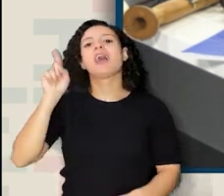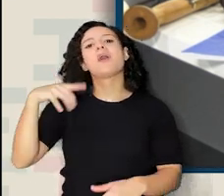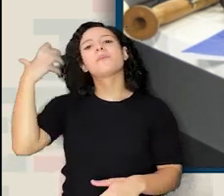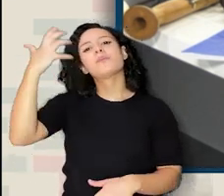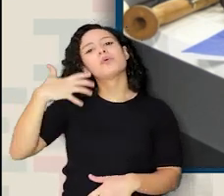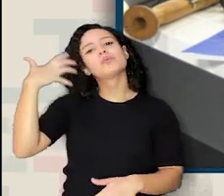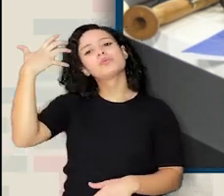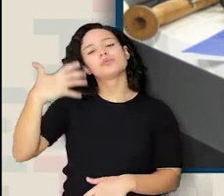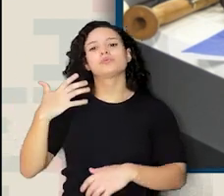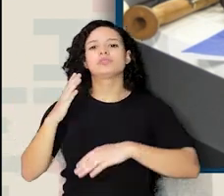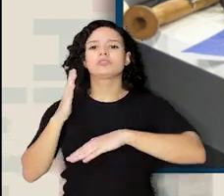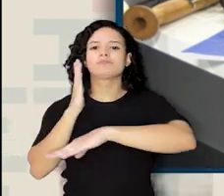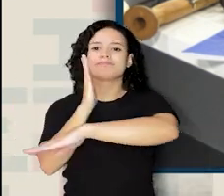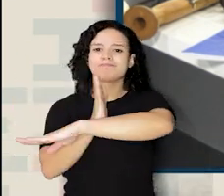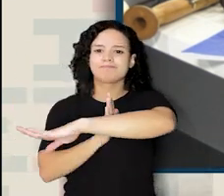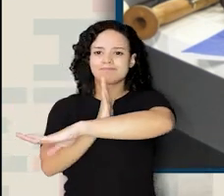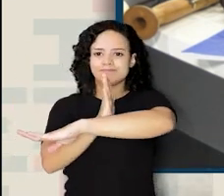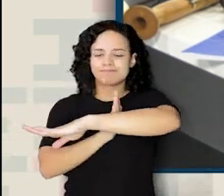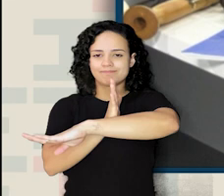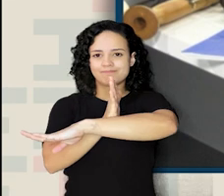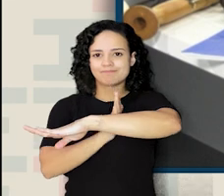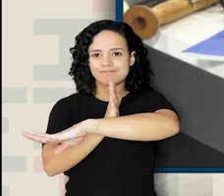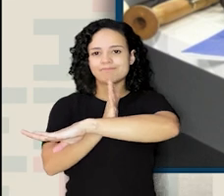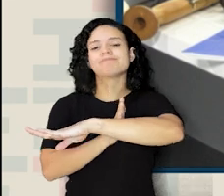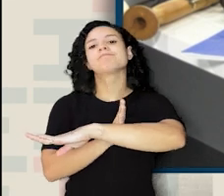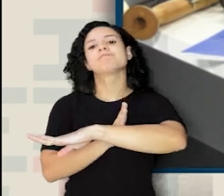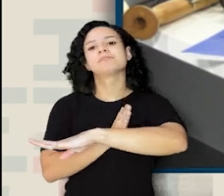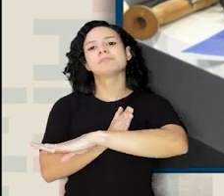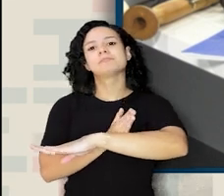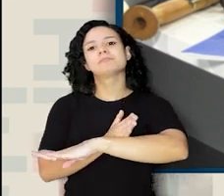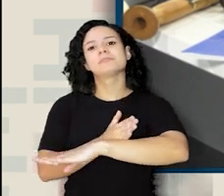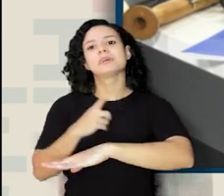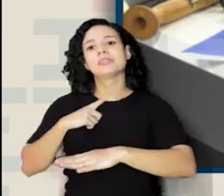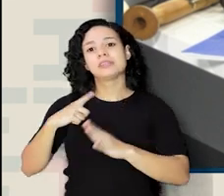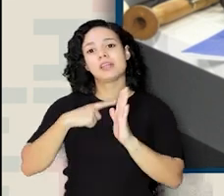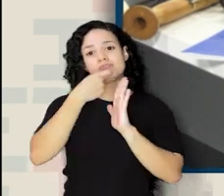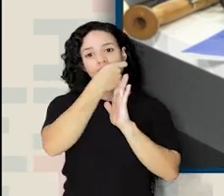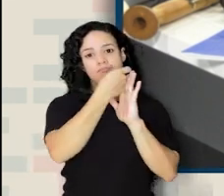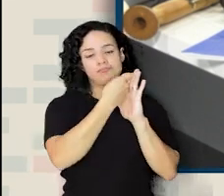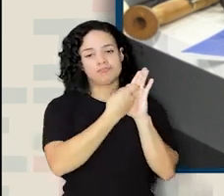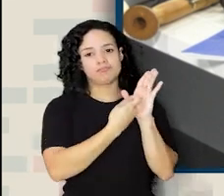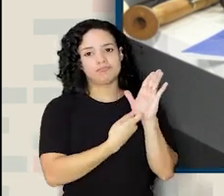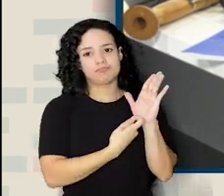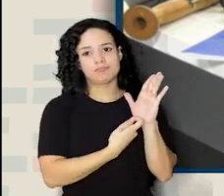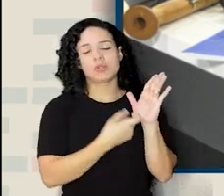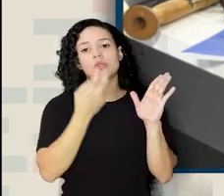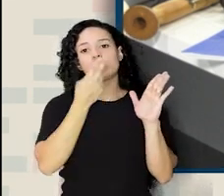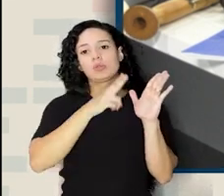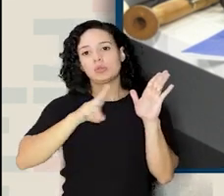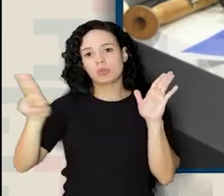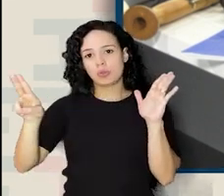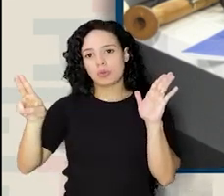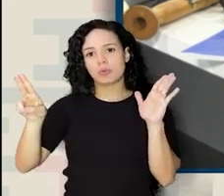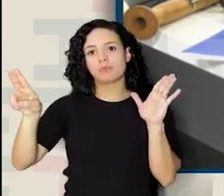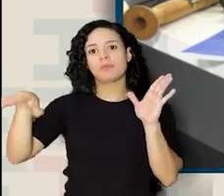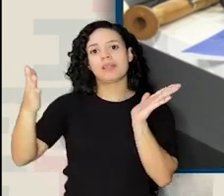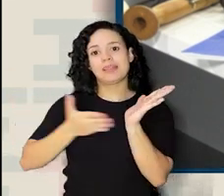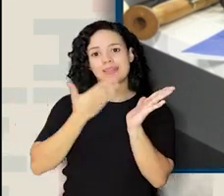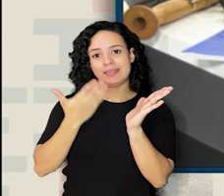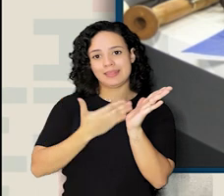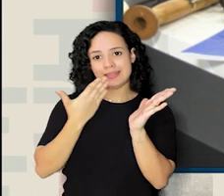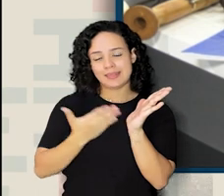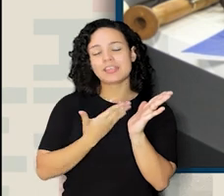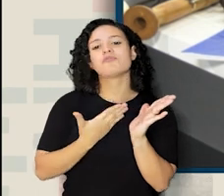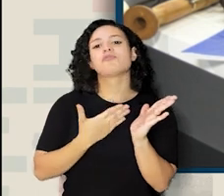uma música da Idade Média, que está presente em um manuscrito